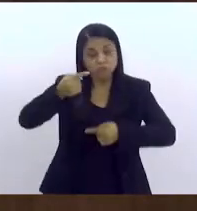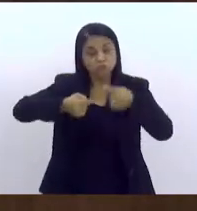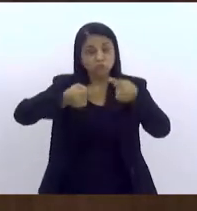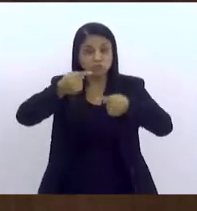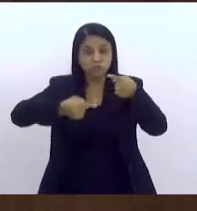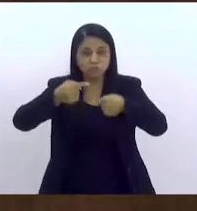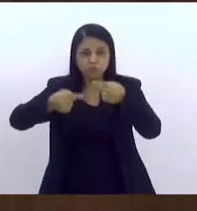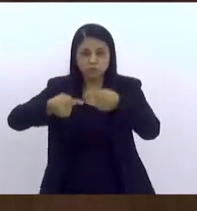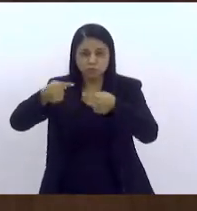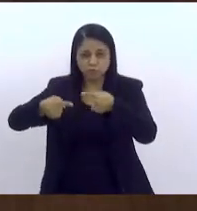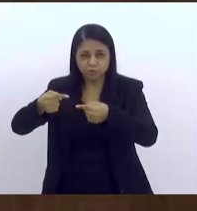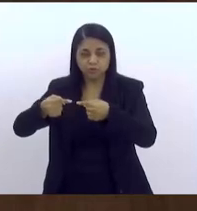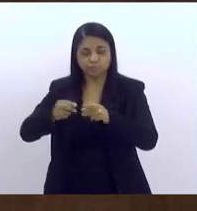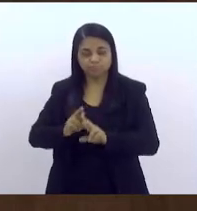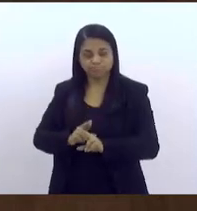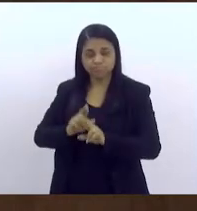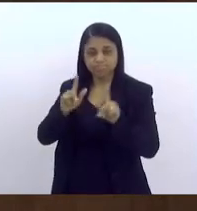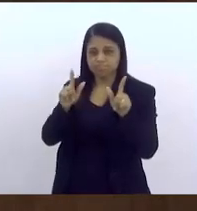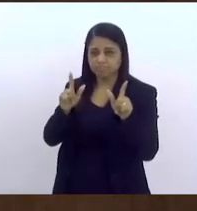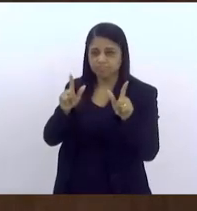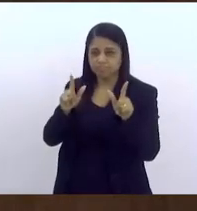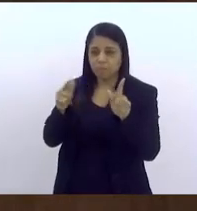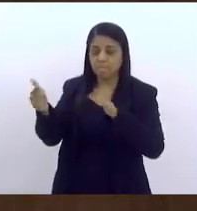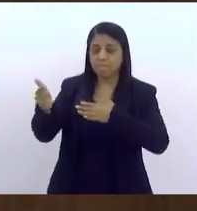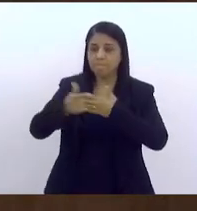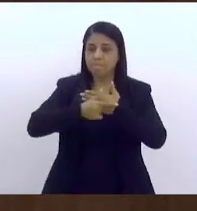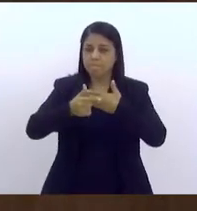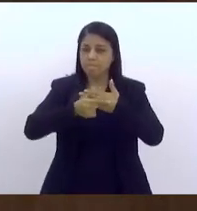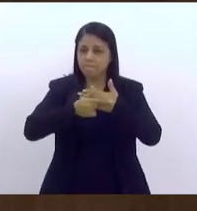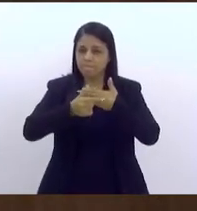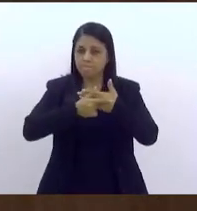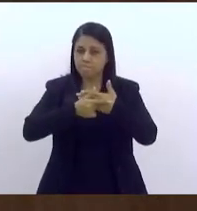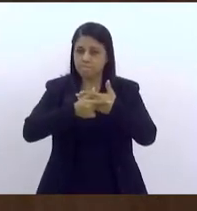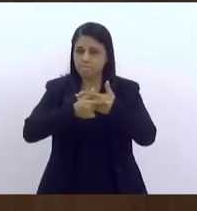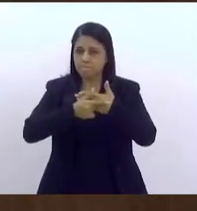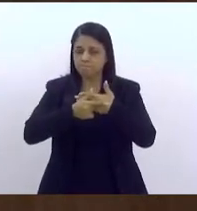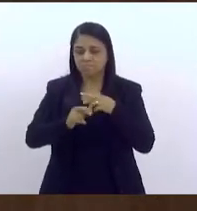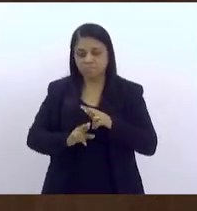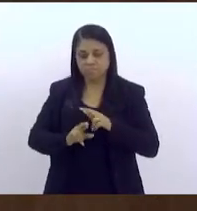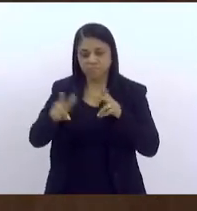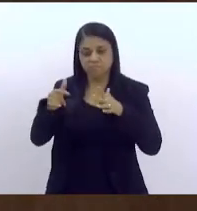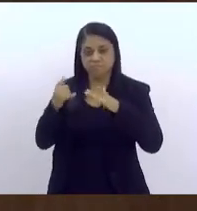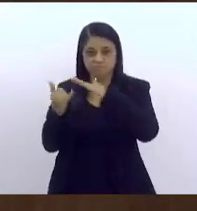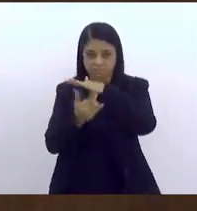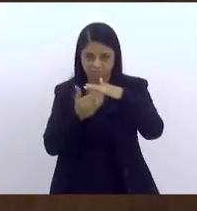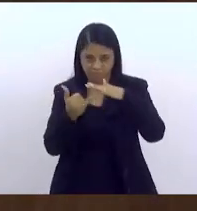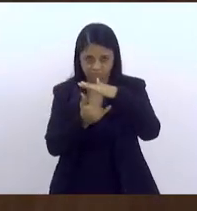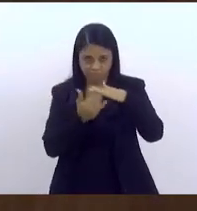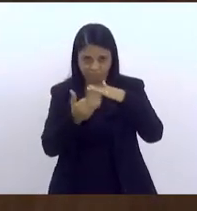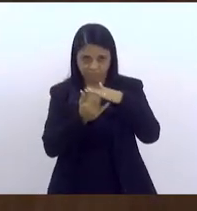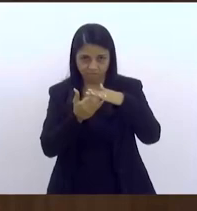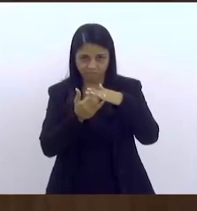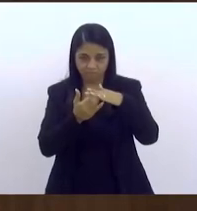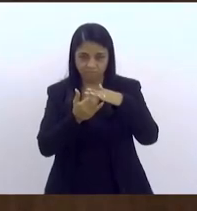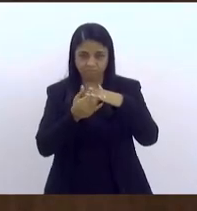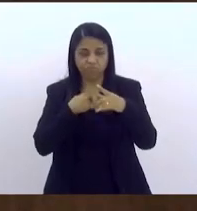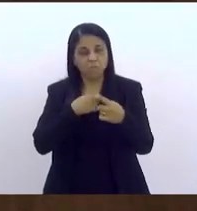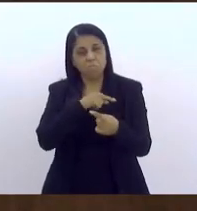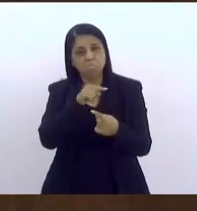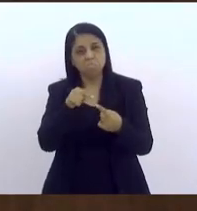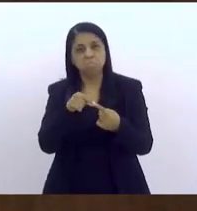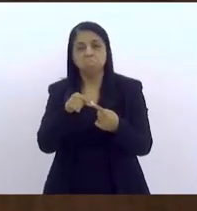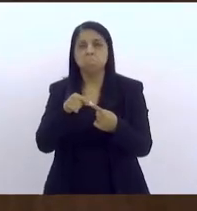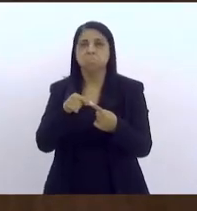os nossos diferentes papéis em diferentes instituições Então me parece um ponto importante